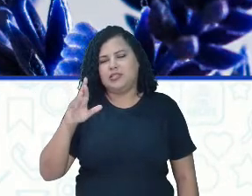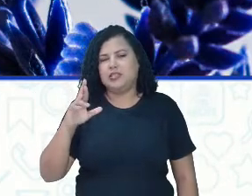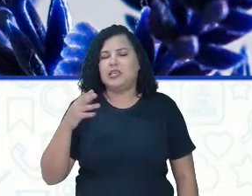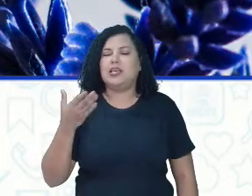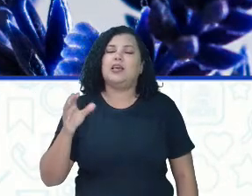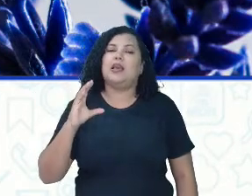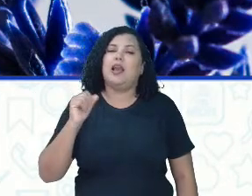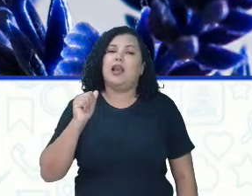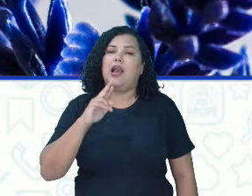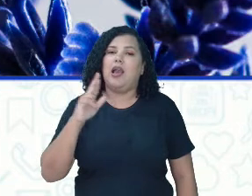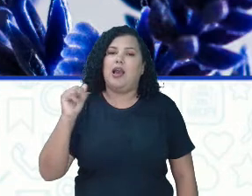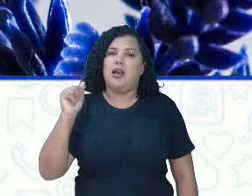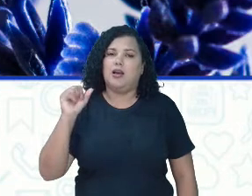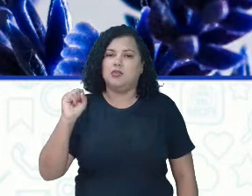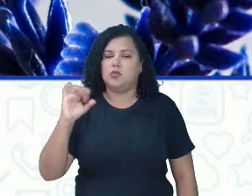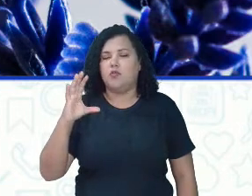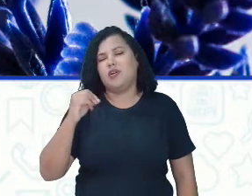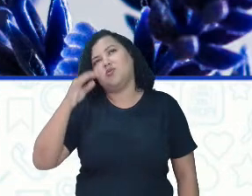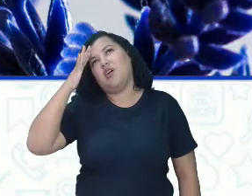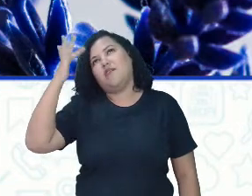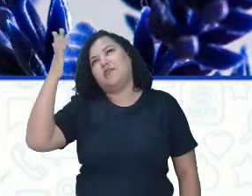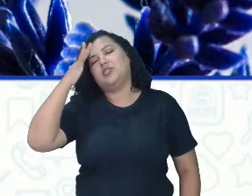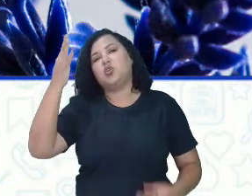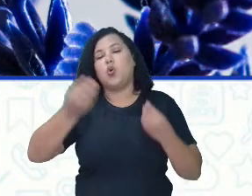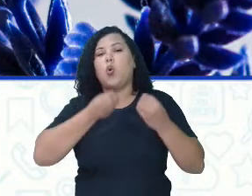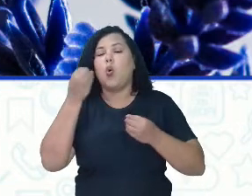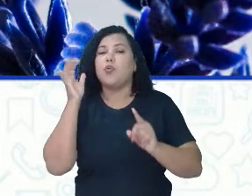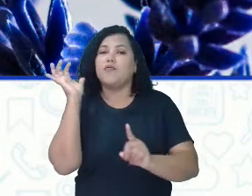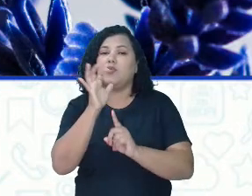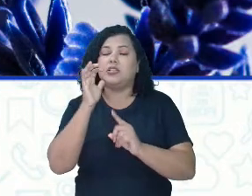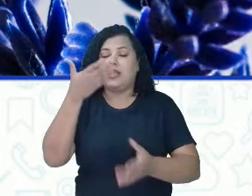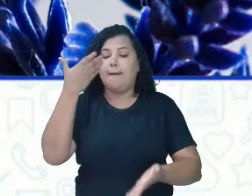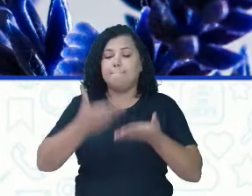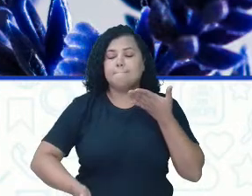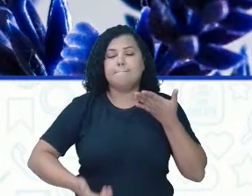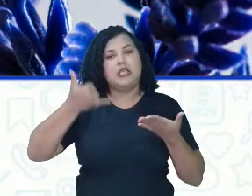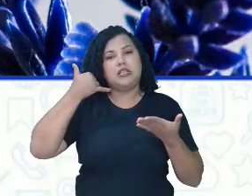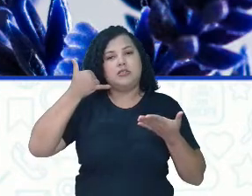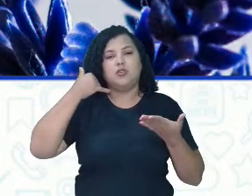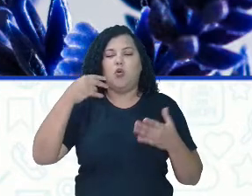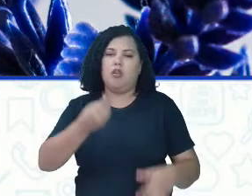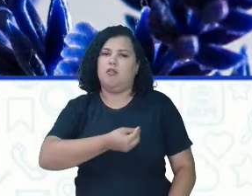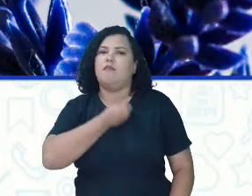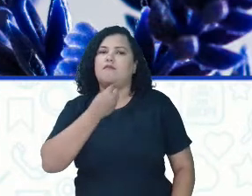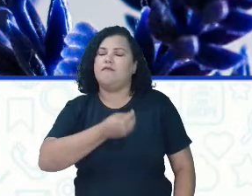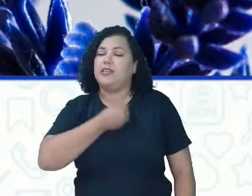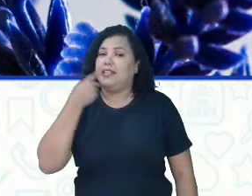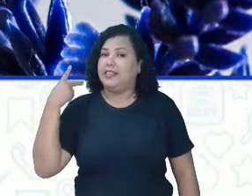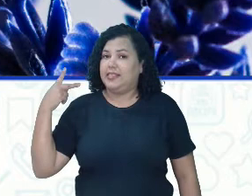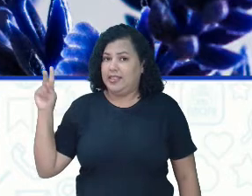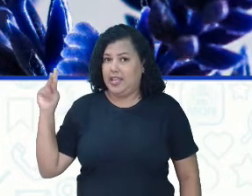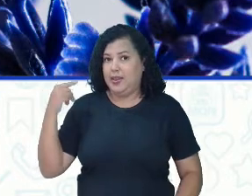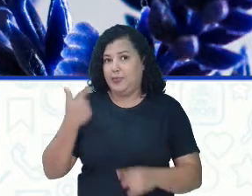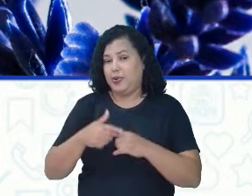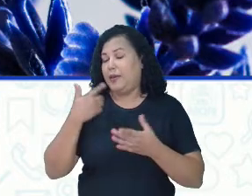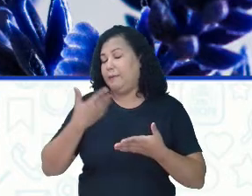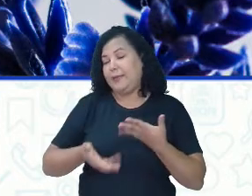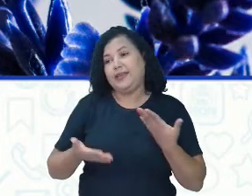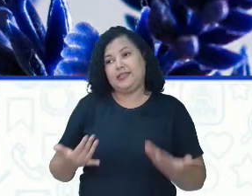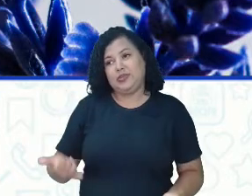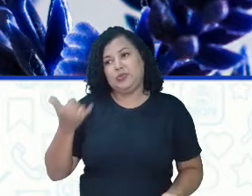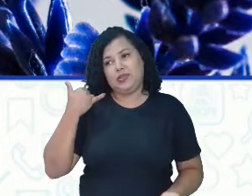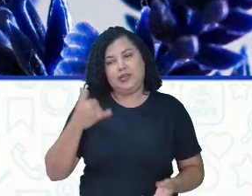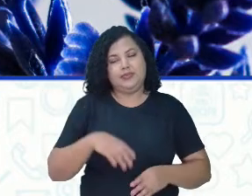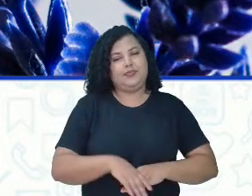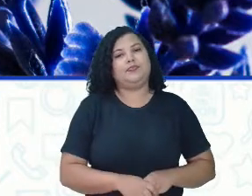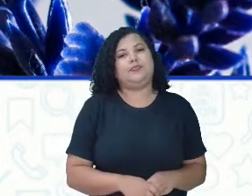uma reflexão sobre como será o impacto que haverá na sua vida, porque agora ele perdeu